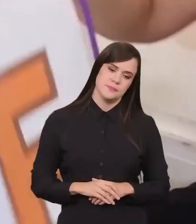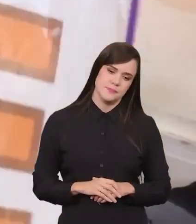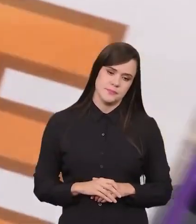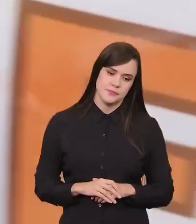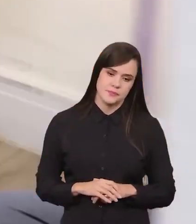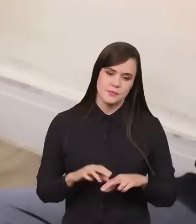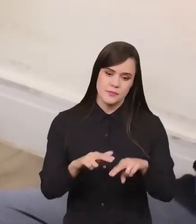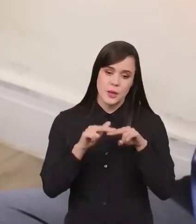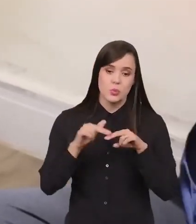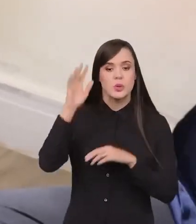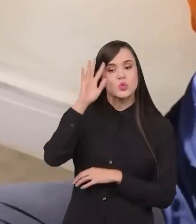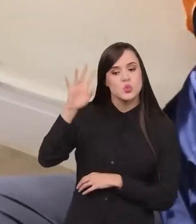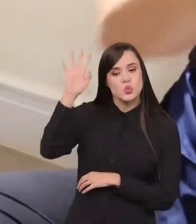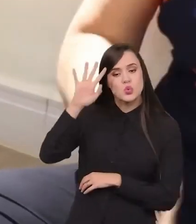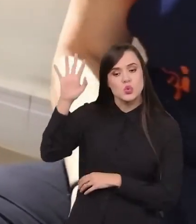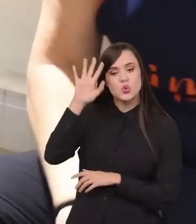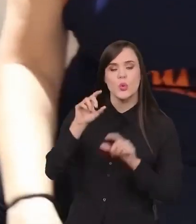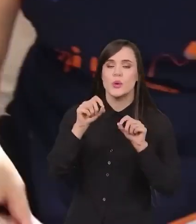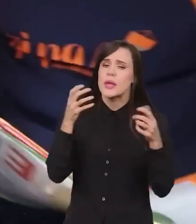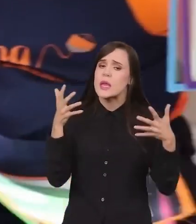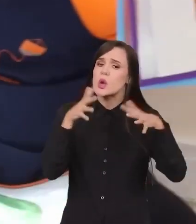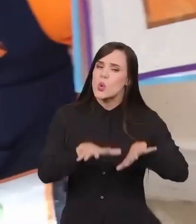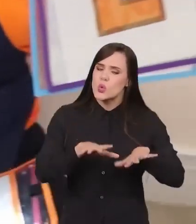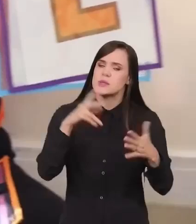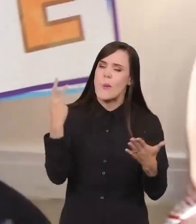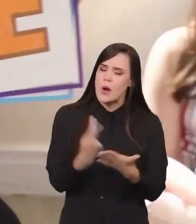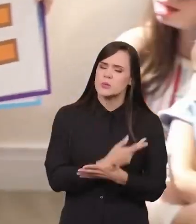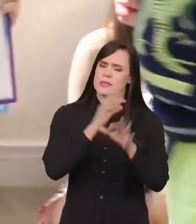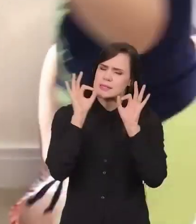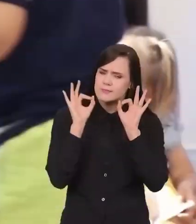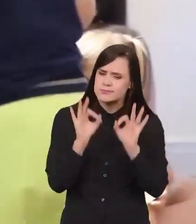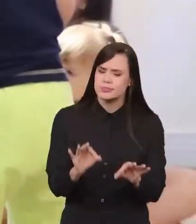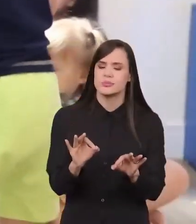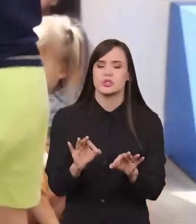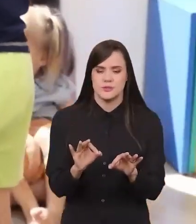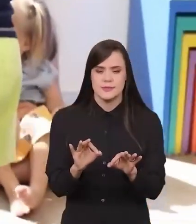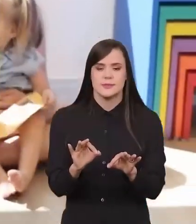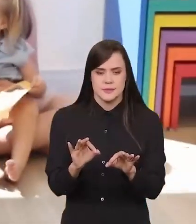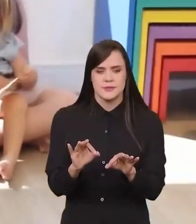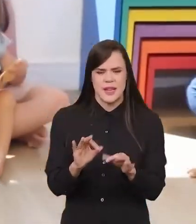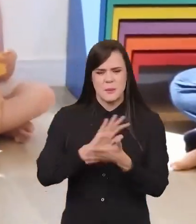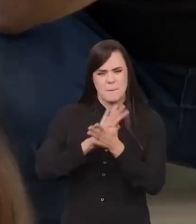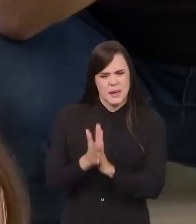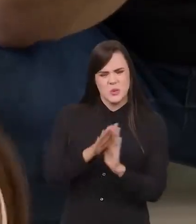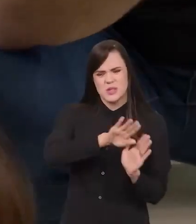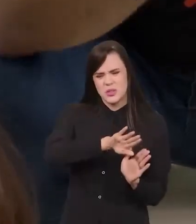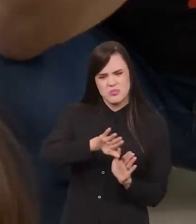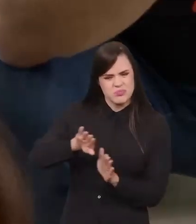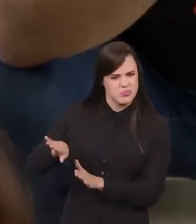O nosso grande sonho mesmo é que a inclusão aconteça de uma forma efetiva, tirar esse preconceito, essa